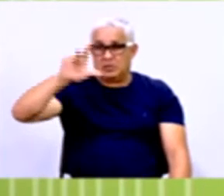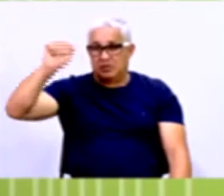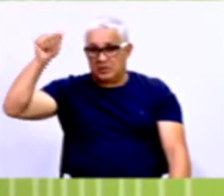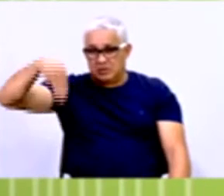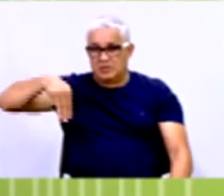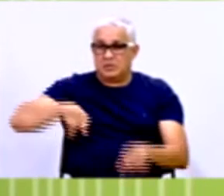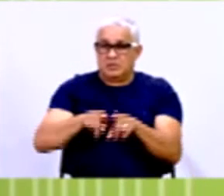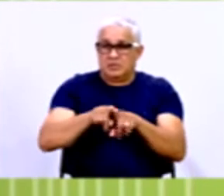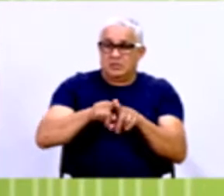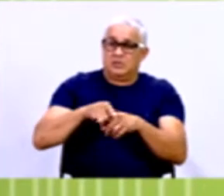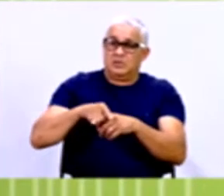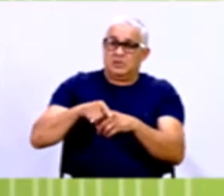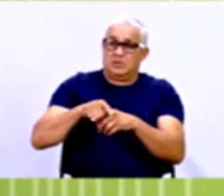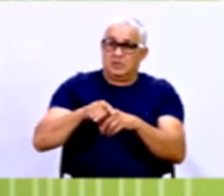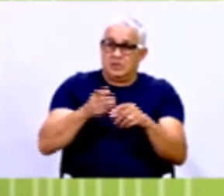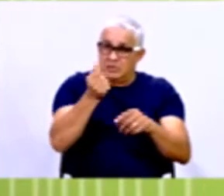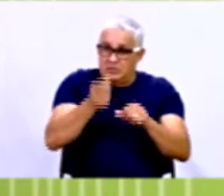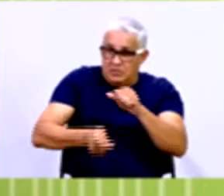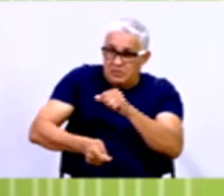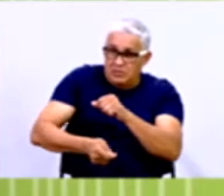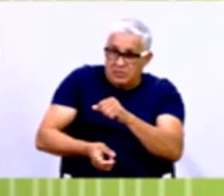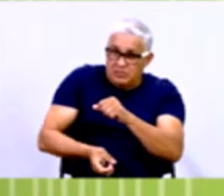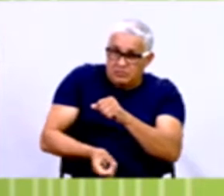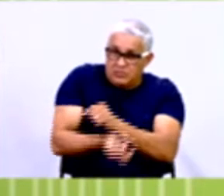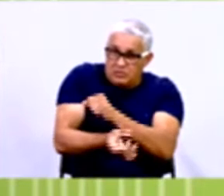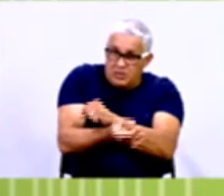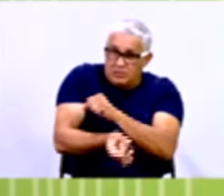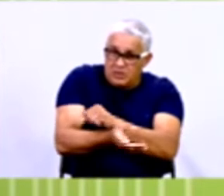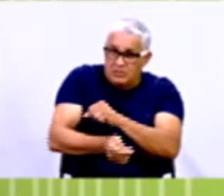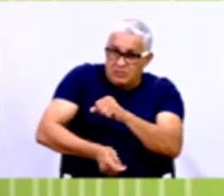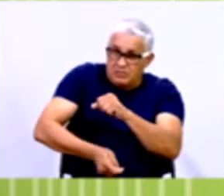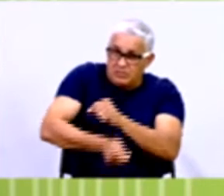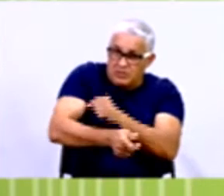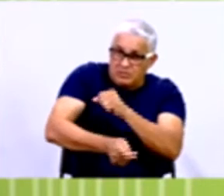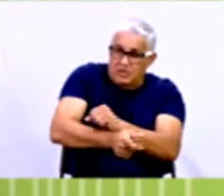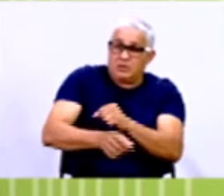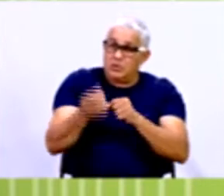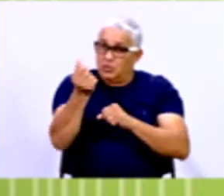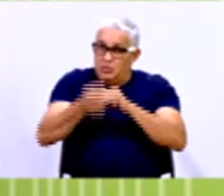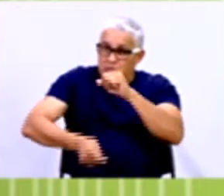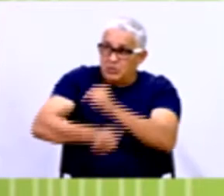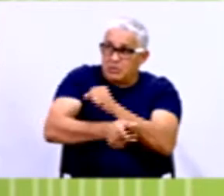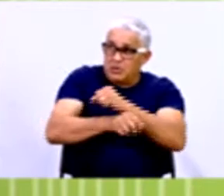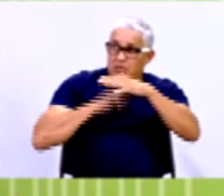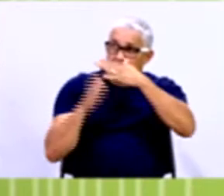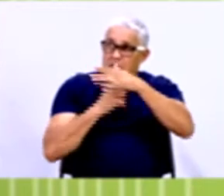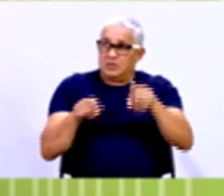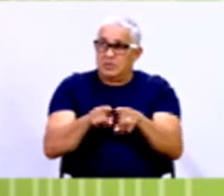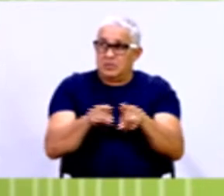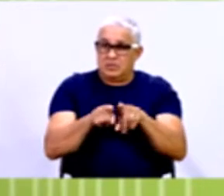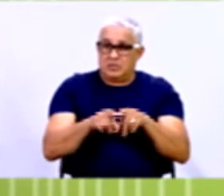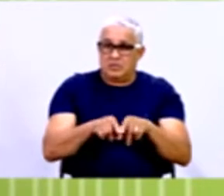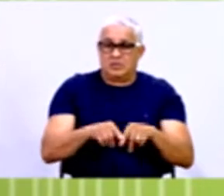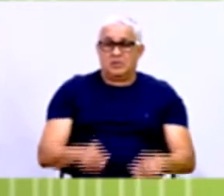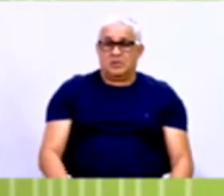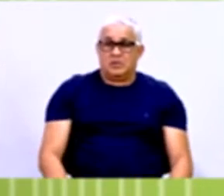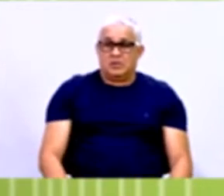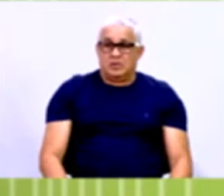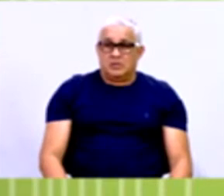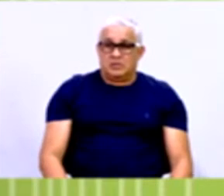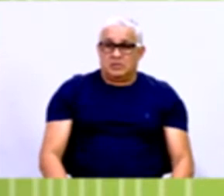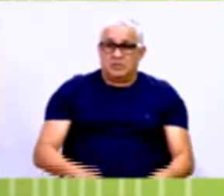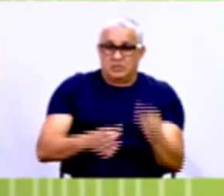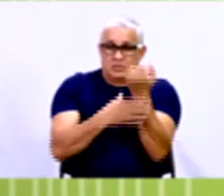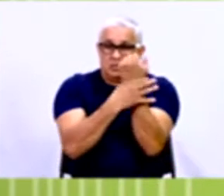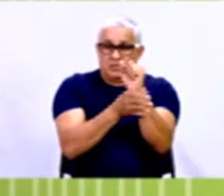empresa, que você investe no seu ambiente de trabalho, empregador, empresa, de uma forma ativa, na segurança do